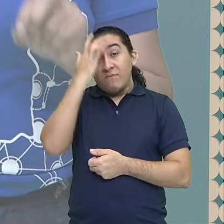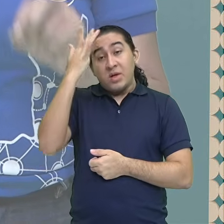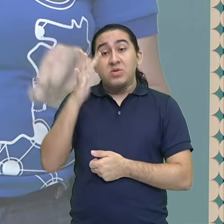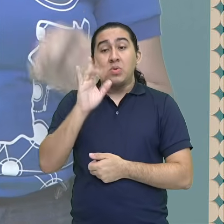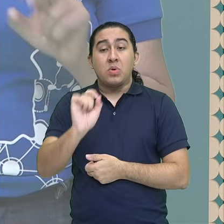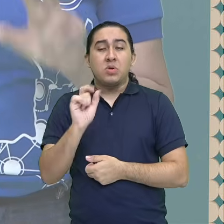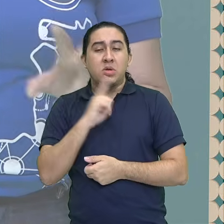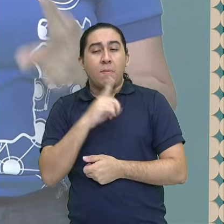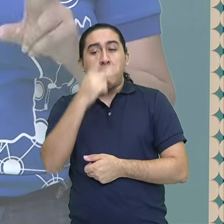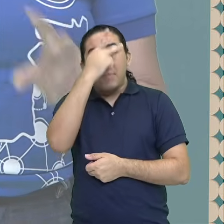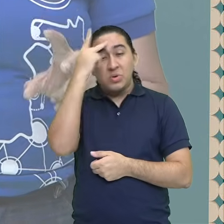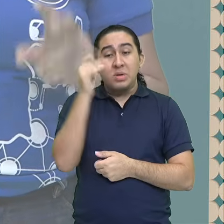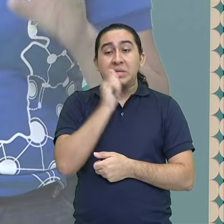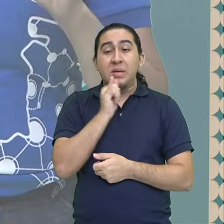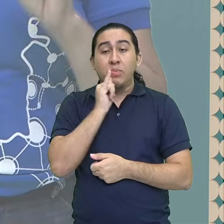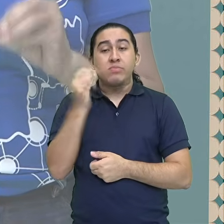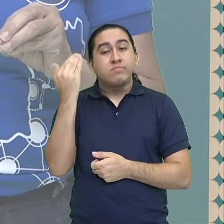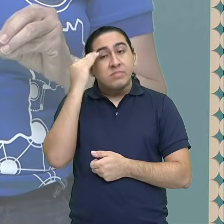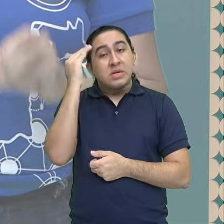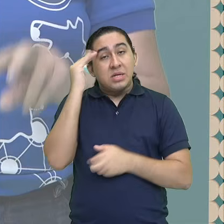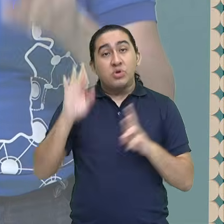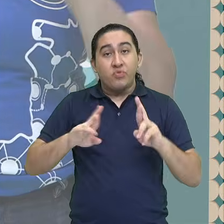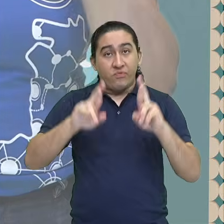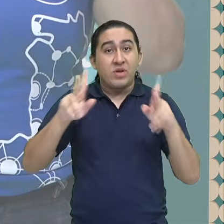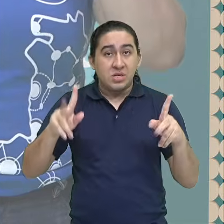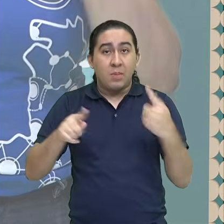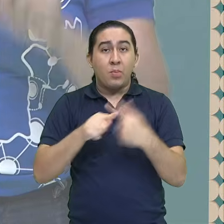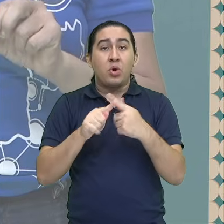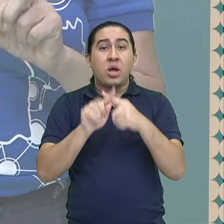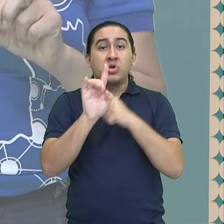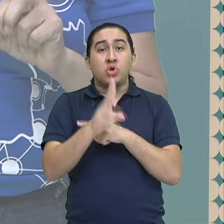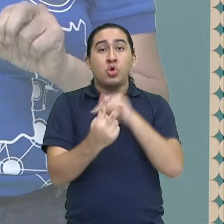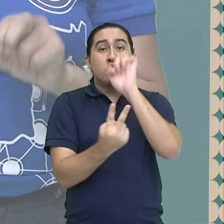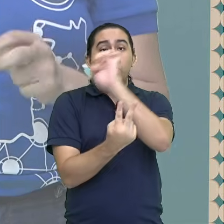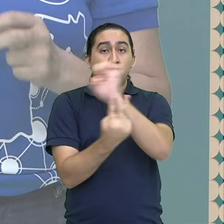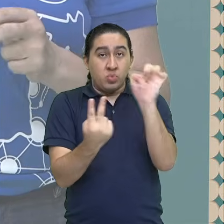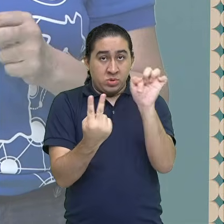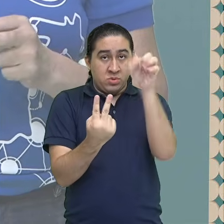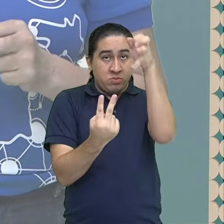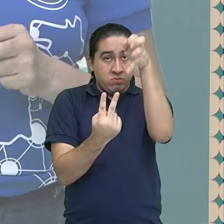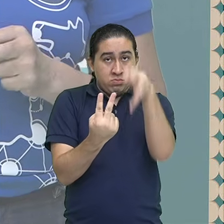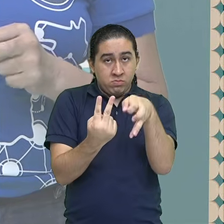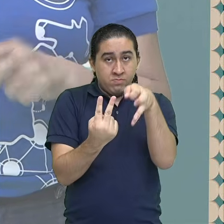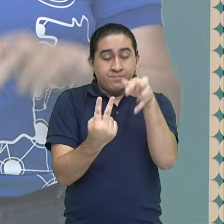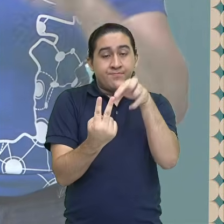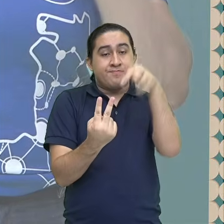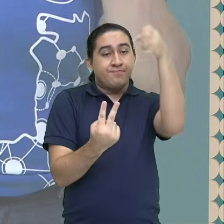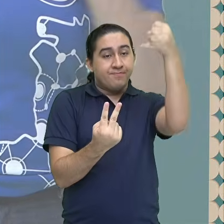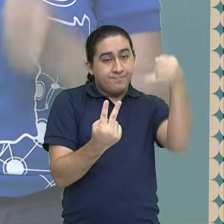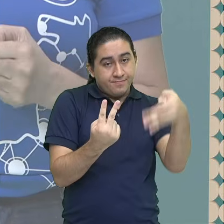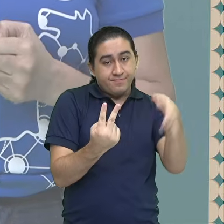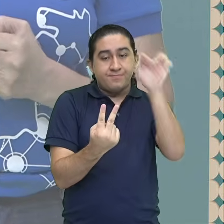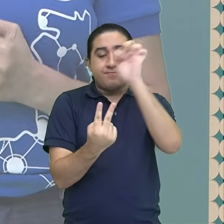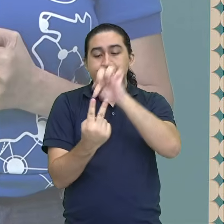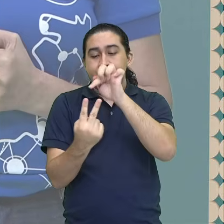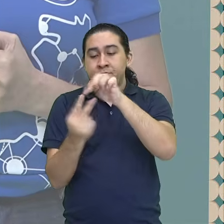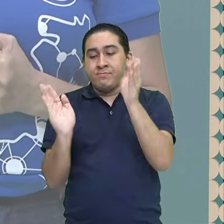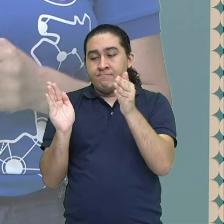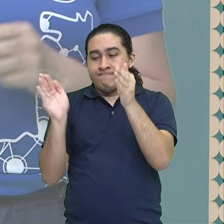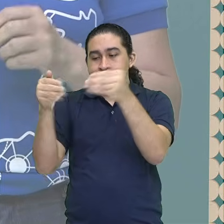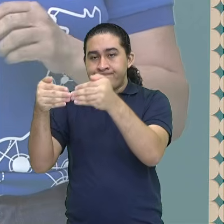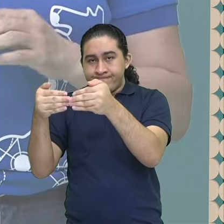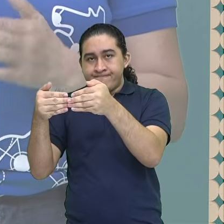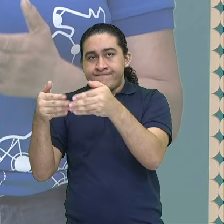de diferenciar uma da outra, porque só são duas, tá? A explicativa e a